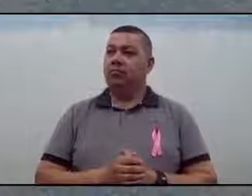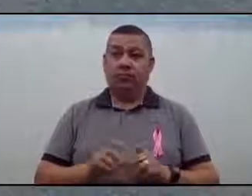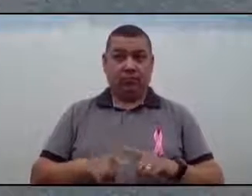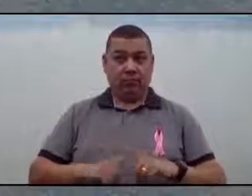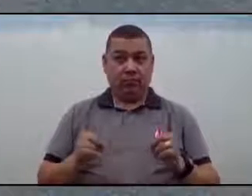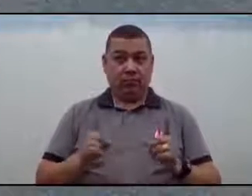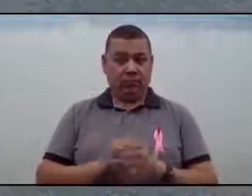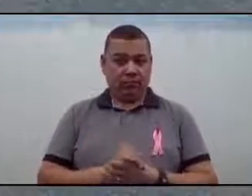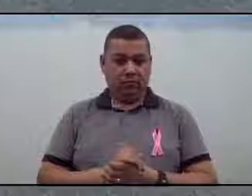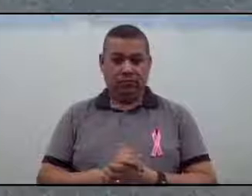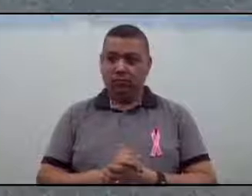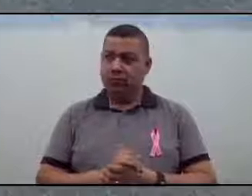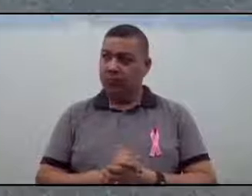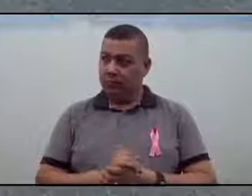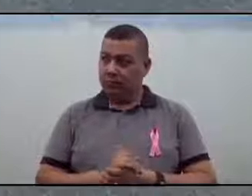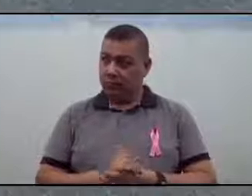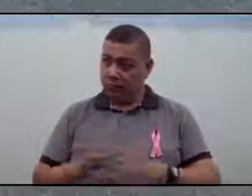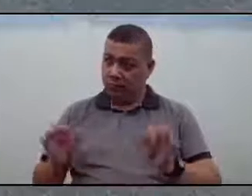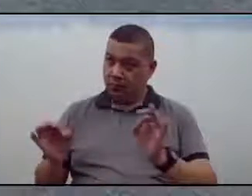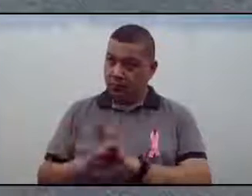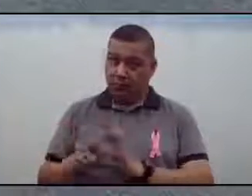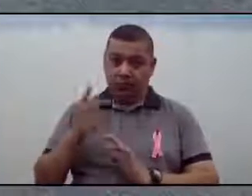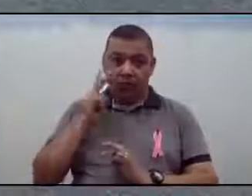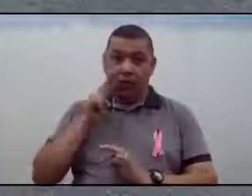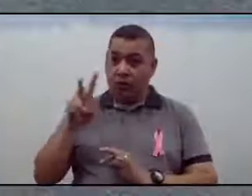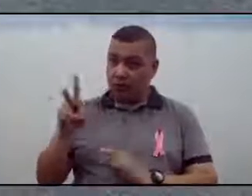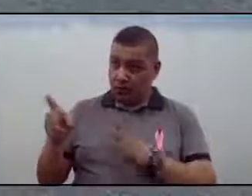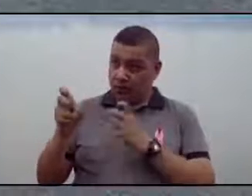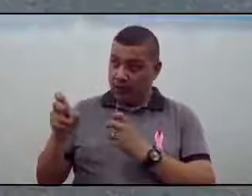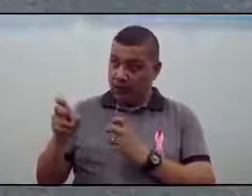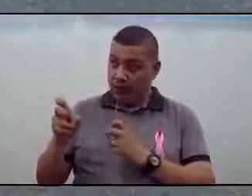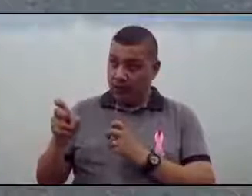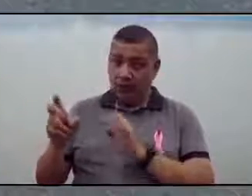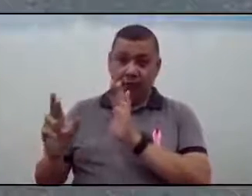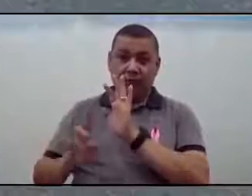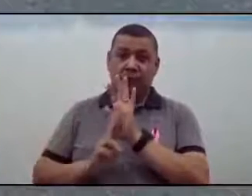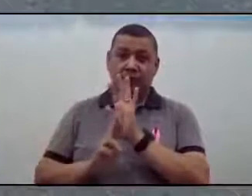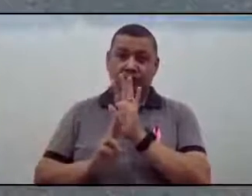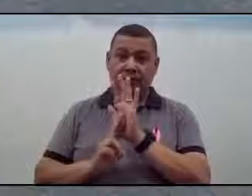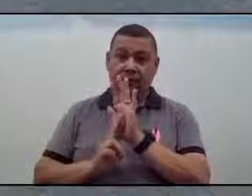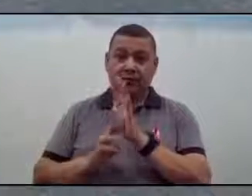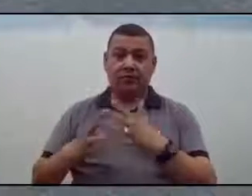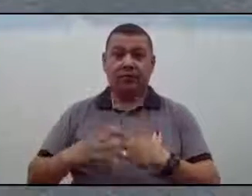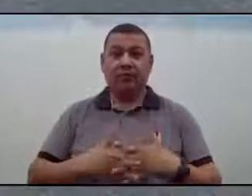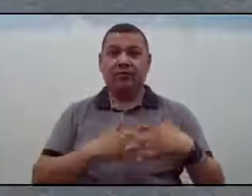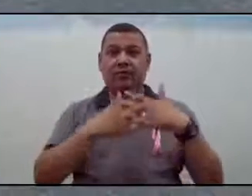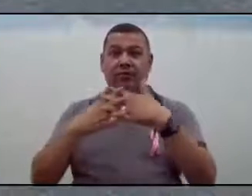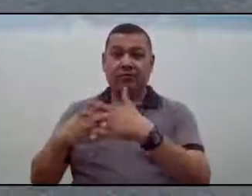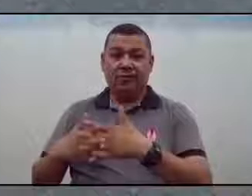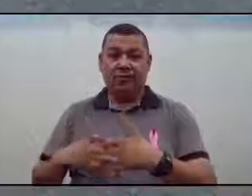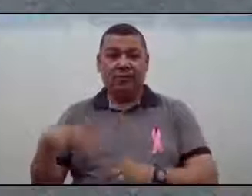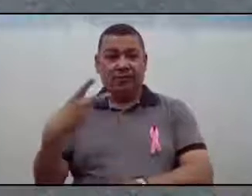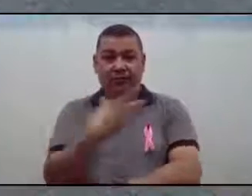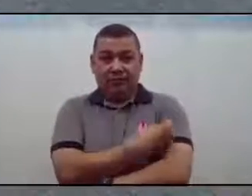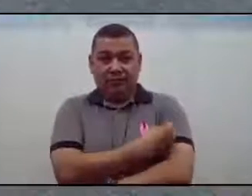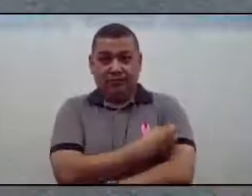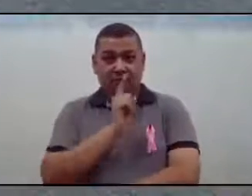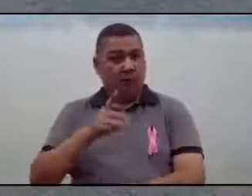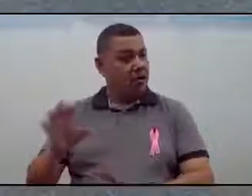Mas depois que eu acompanhei lá no Distrito Riozinho o busão da vacina, eu vi que não é só um projeto